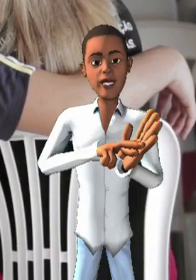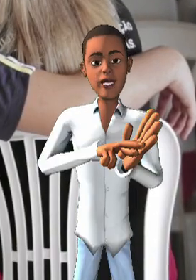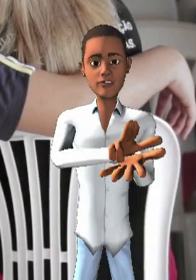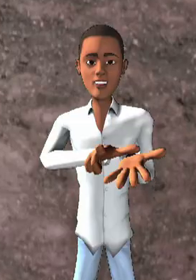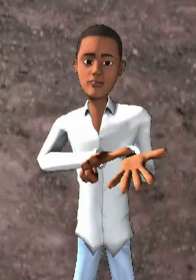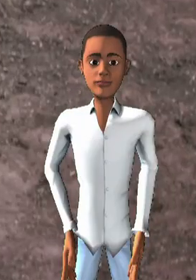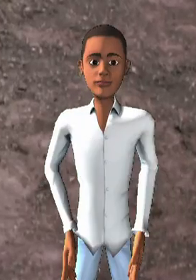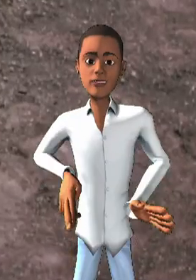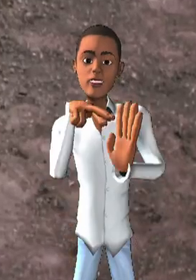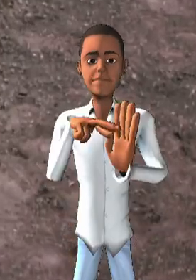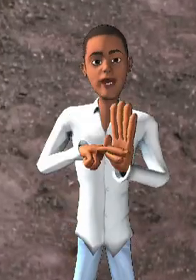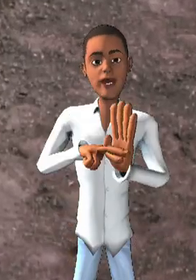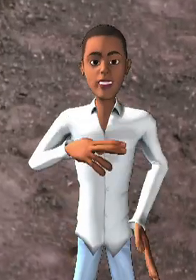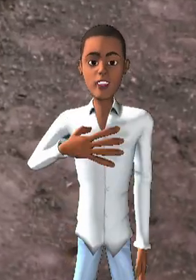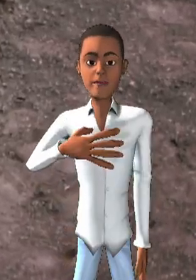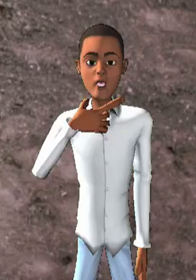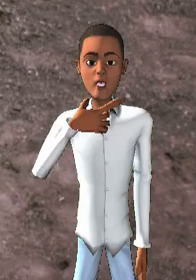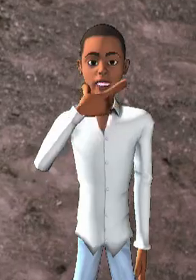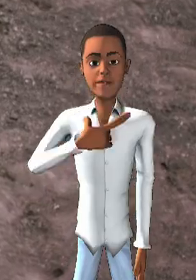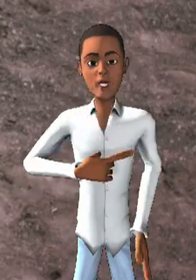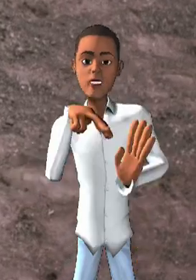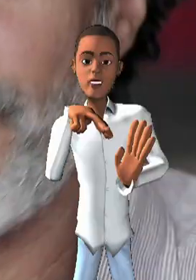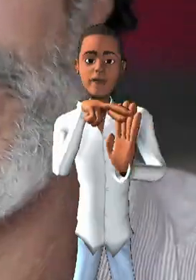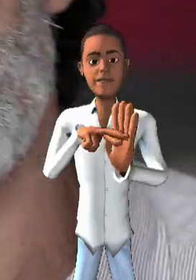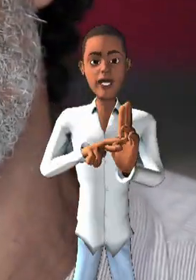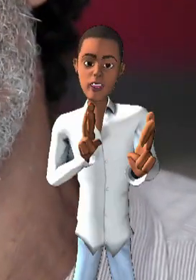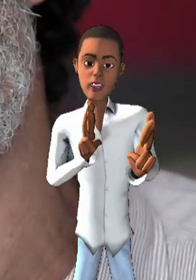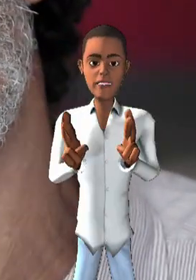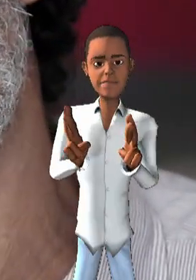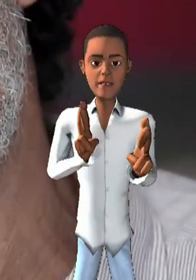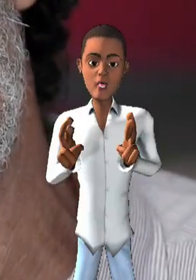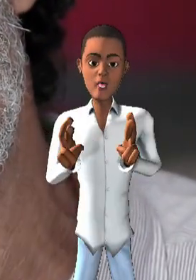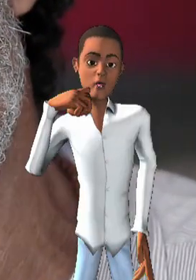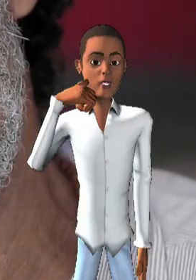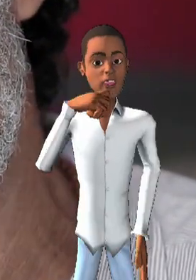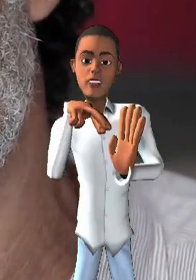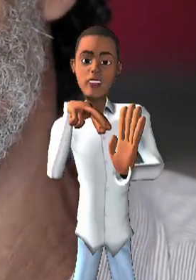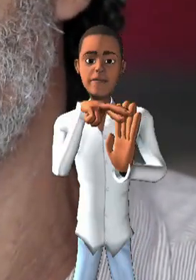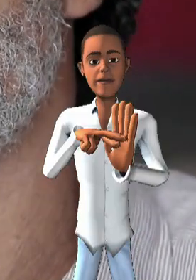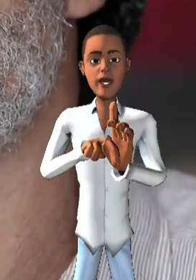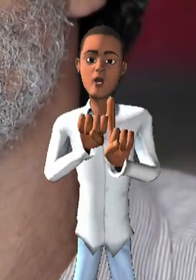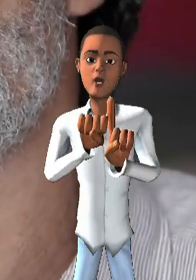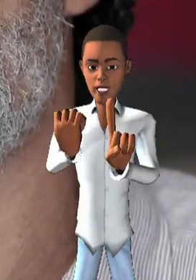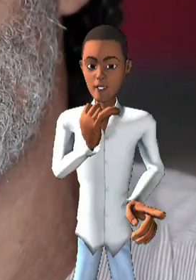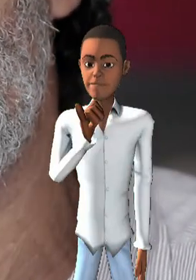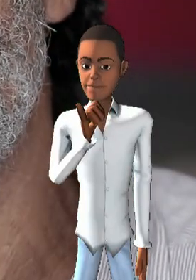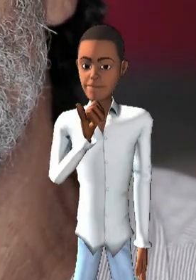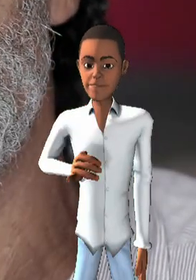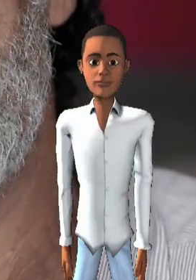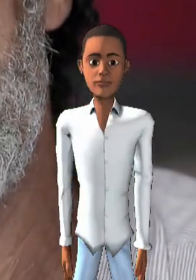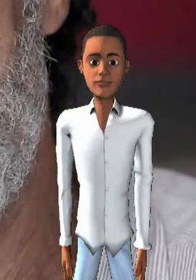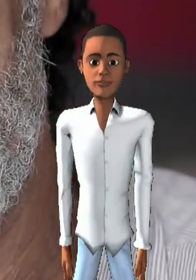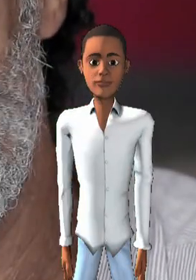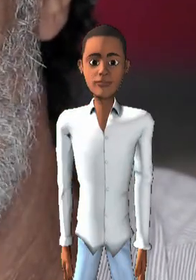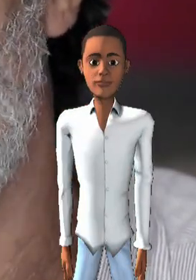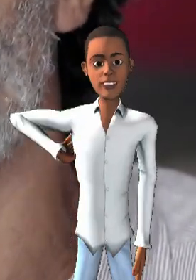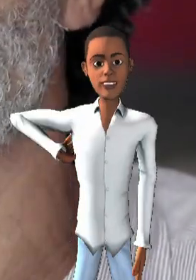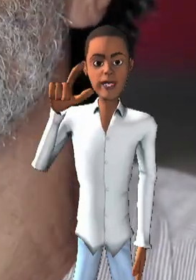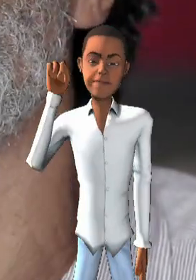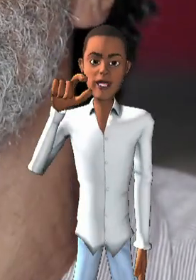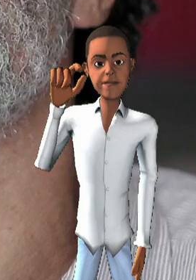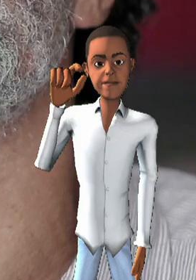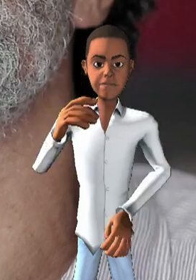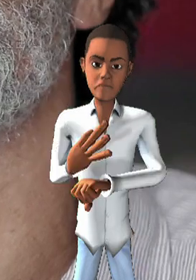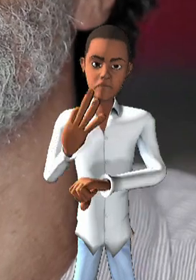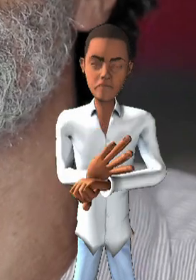de regras. Regras de comportamento pessoal, regras de relacionamento com as mulheres. Ivan Martins, regras de atitude jornalista e social, escritor. Né?